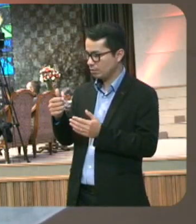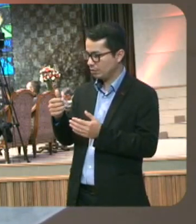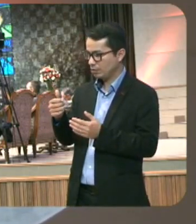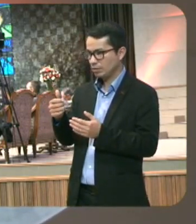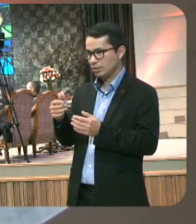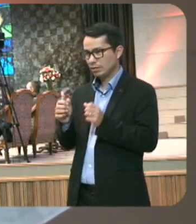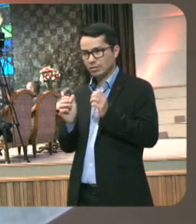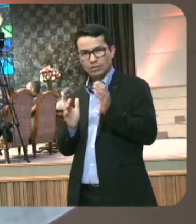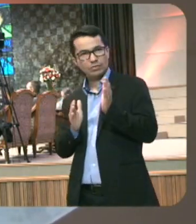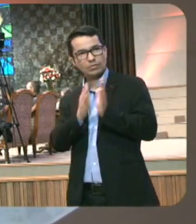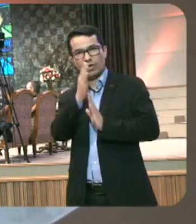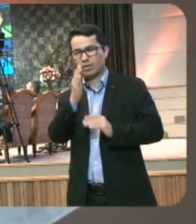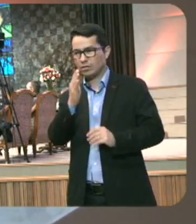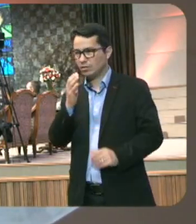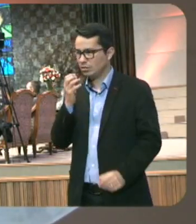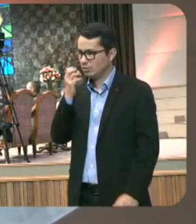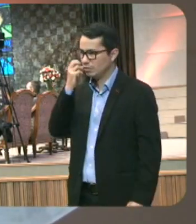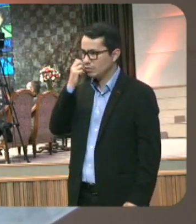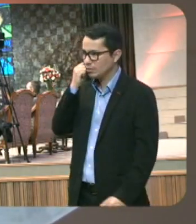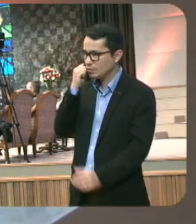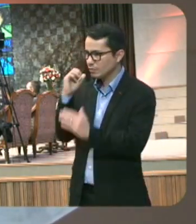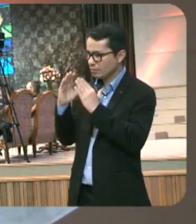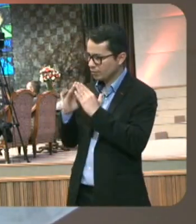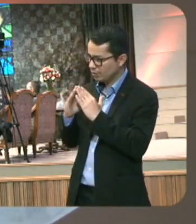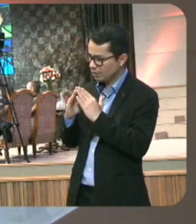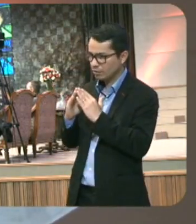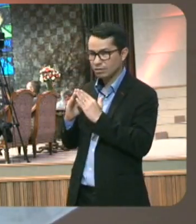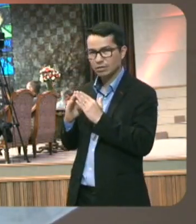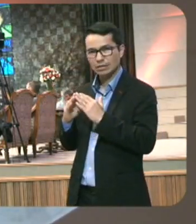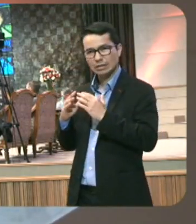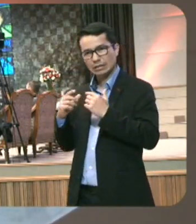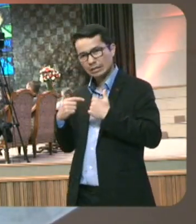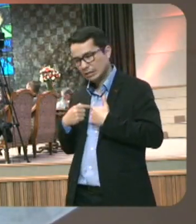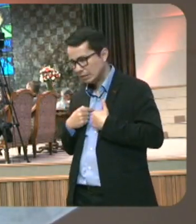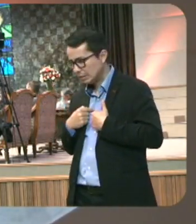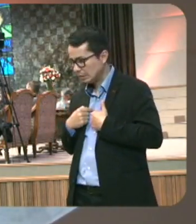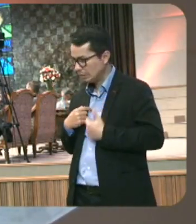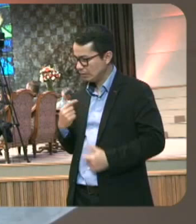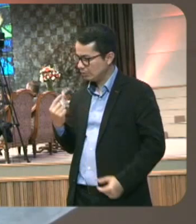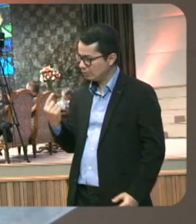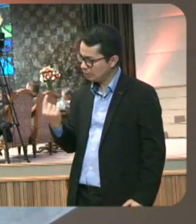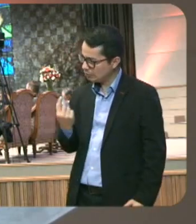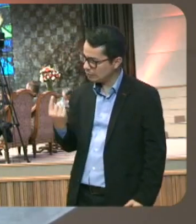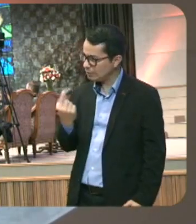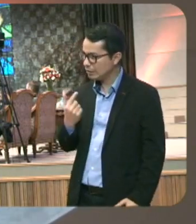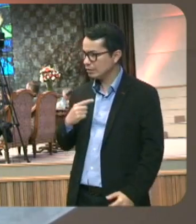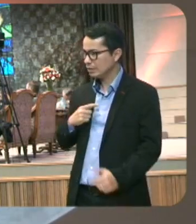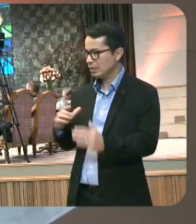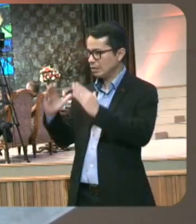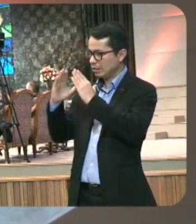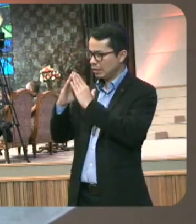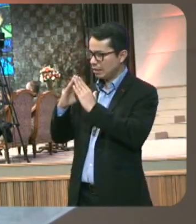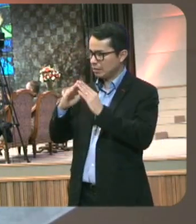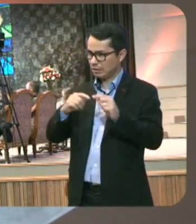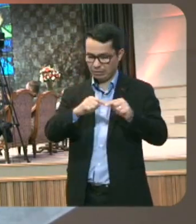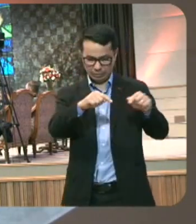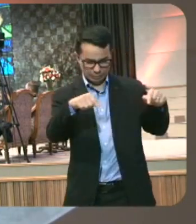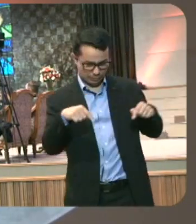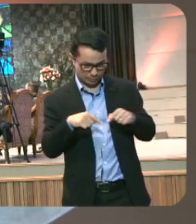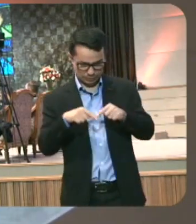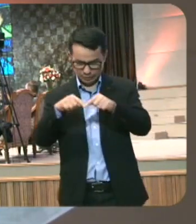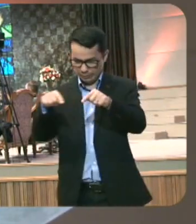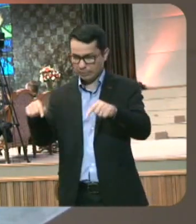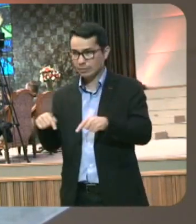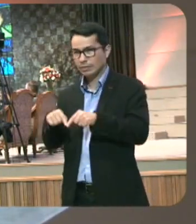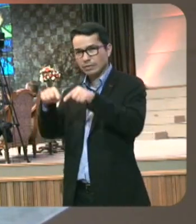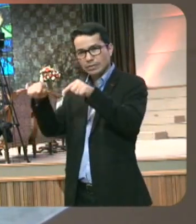onde morar, eu moro sozinha numa casa de 3 cômodos. Vamos fazer o seguinte, você vem